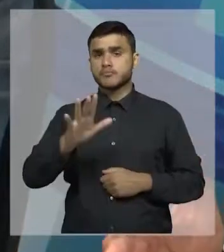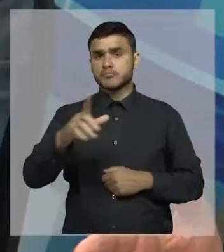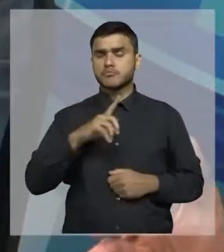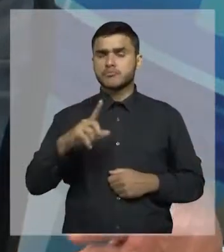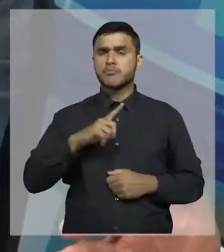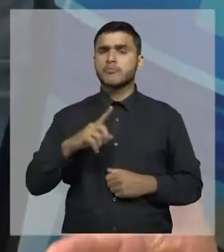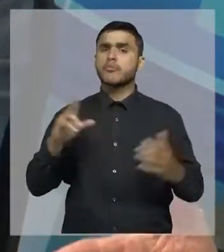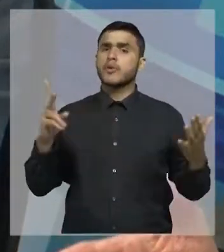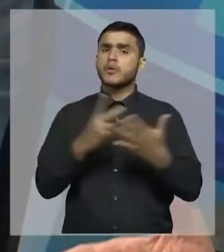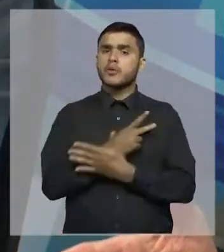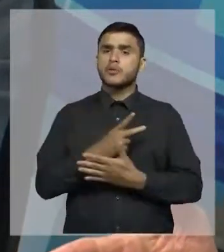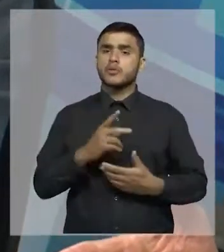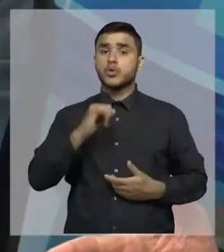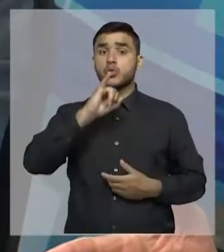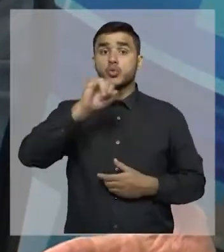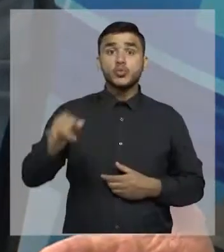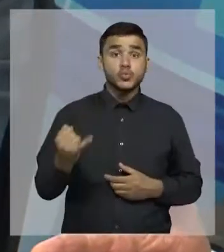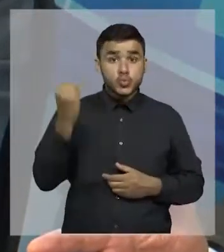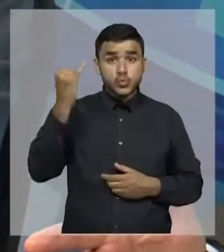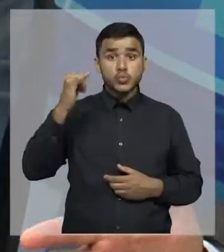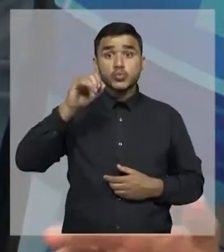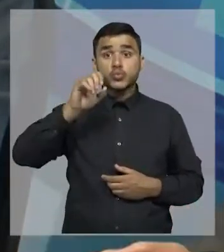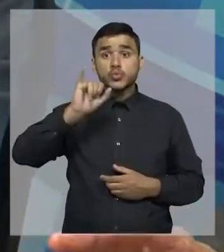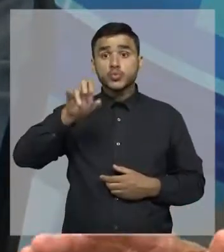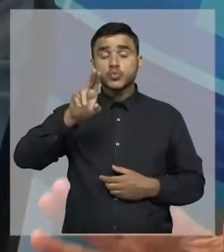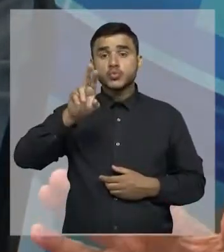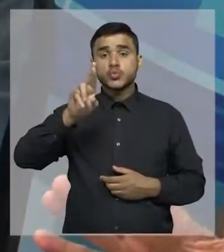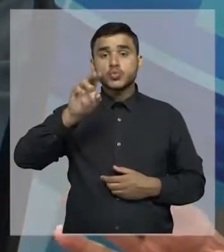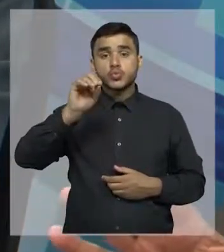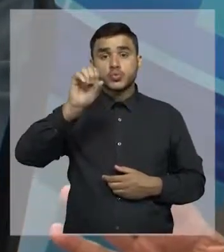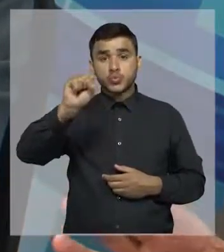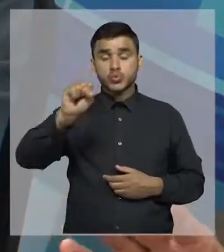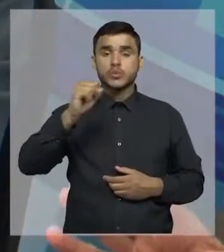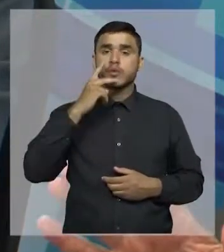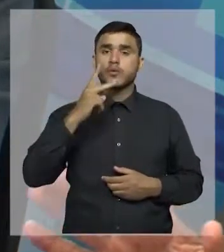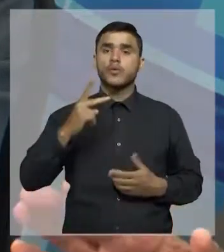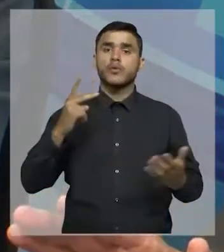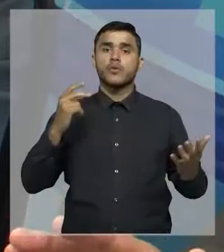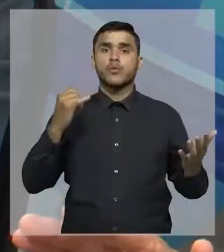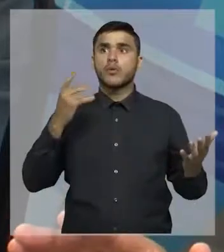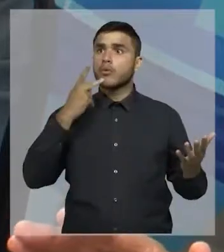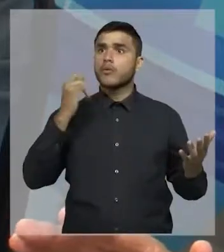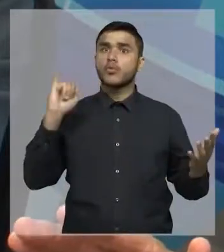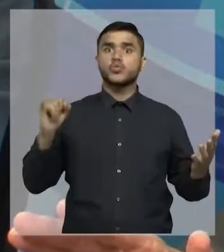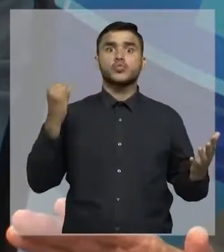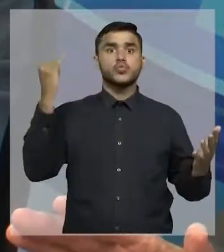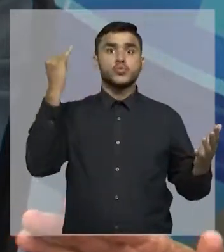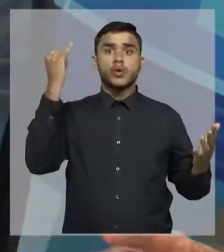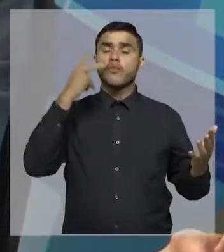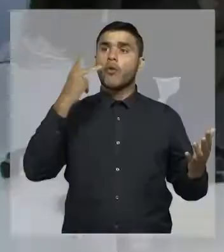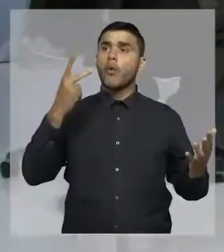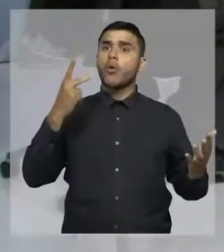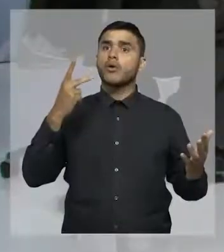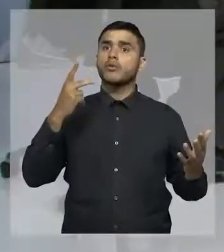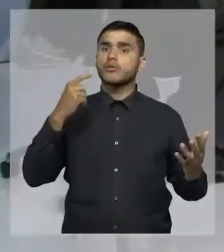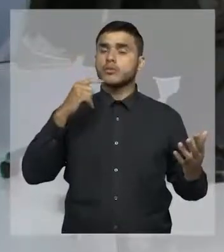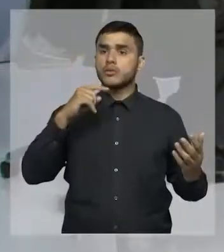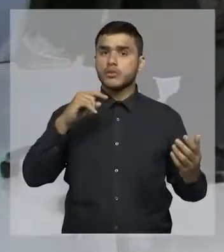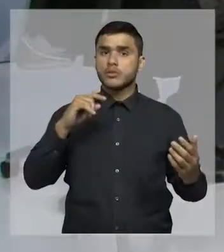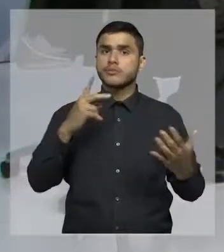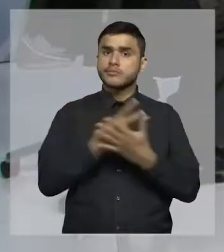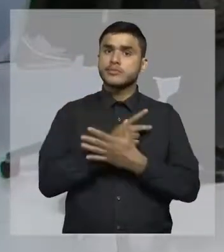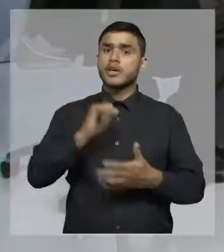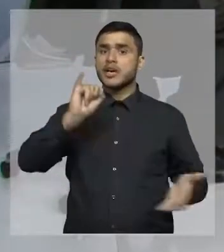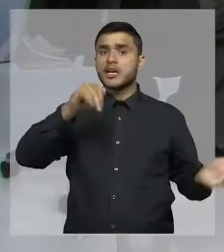muito significativa dos juros. E isso não repercutiu no plano eleitoral. Tivemos uma queda significativa da inflação,